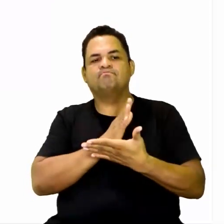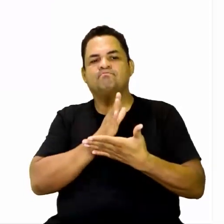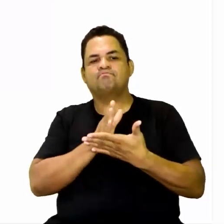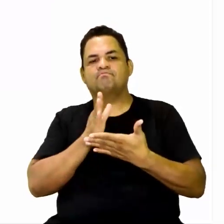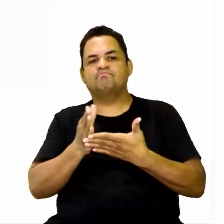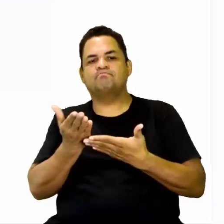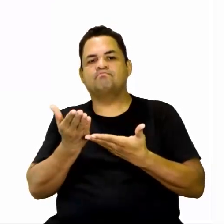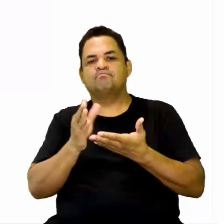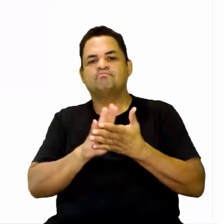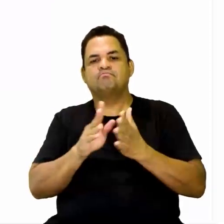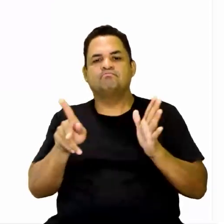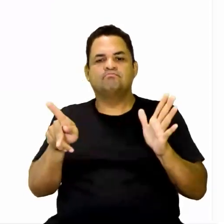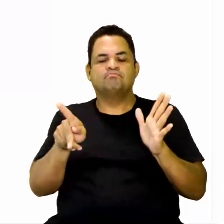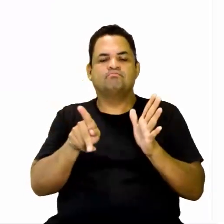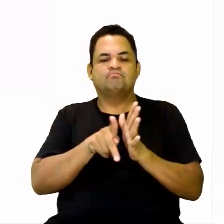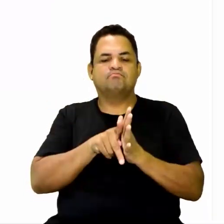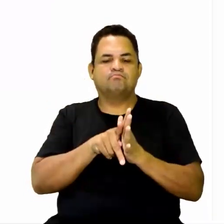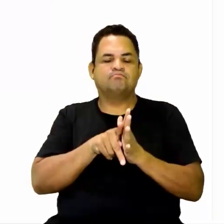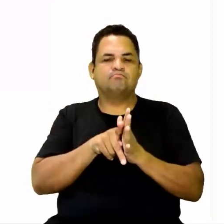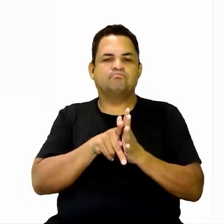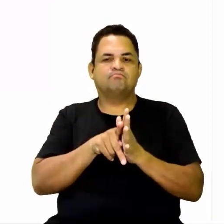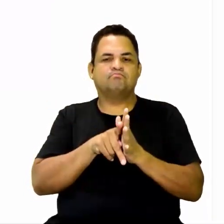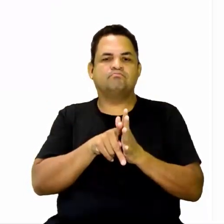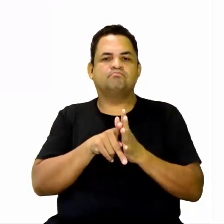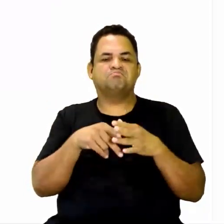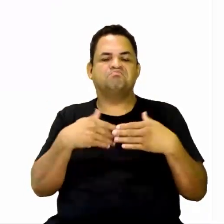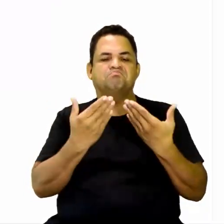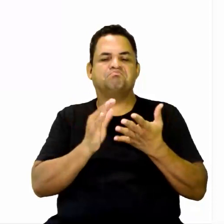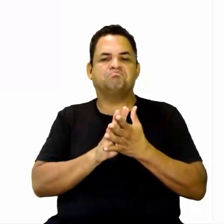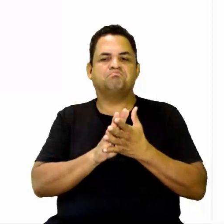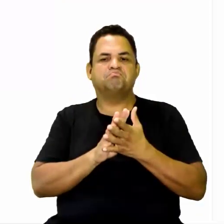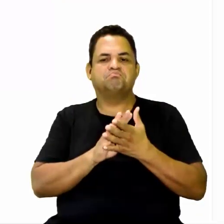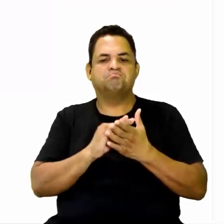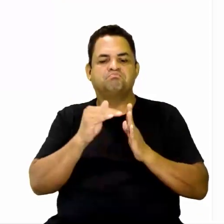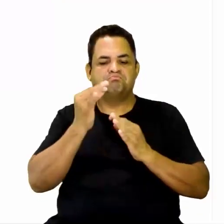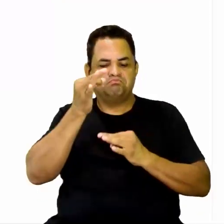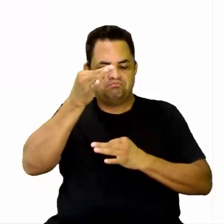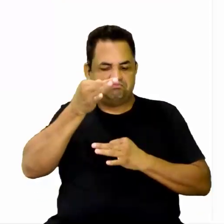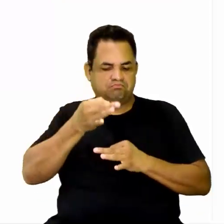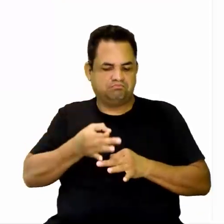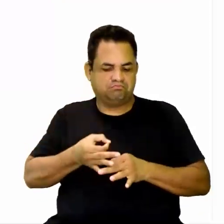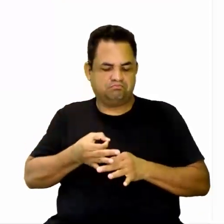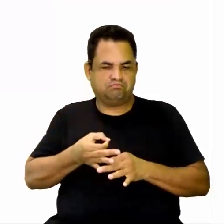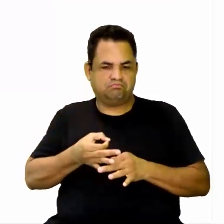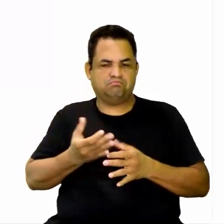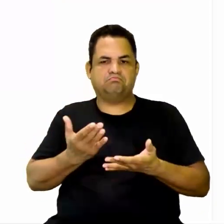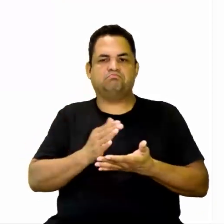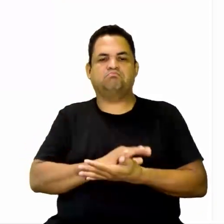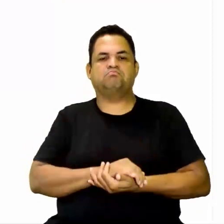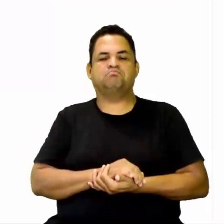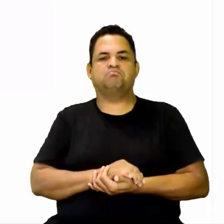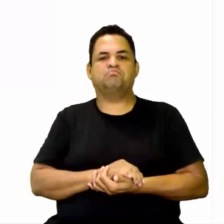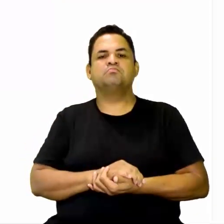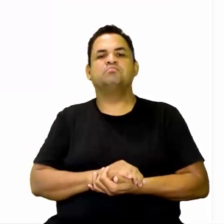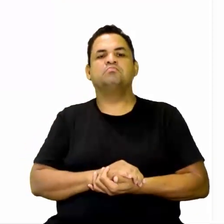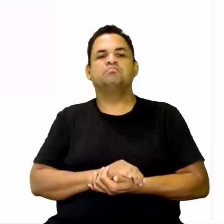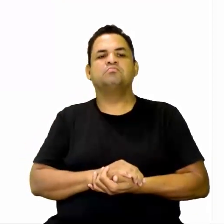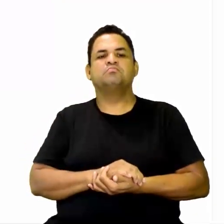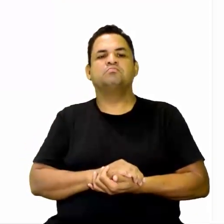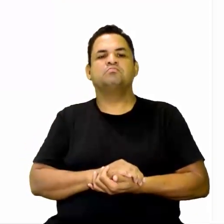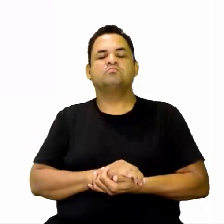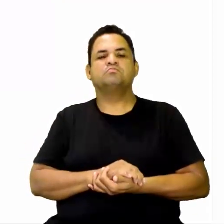ou aspectos com suas propriedades bem definidas. Isto é,